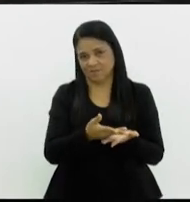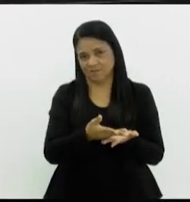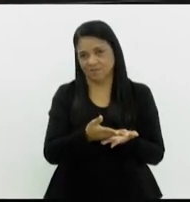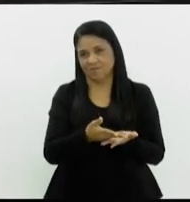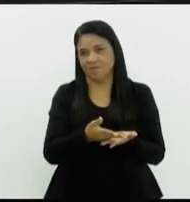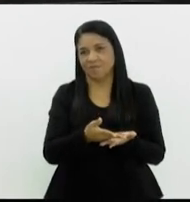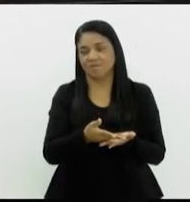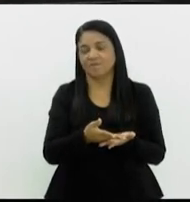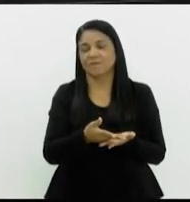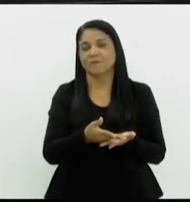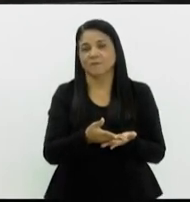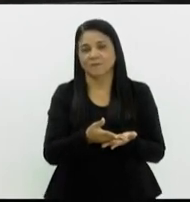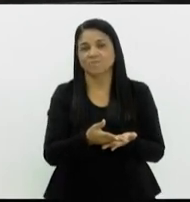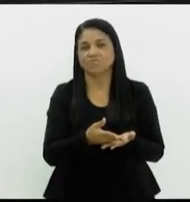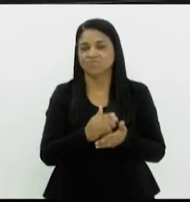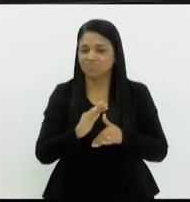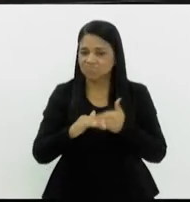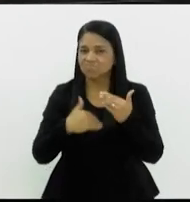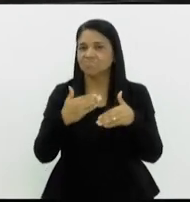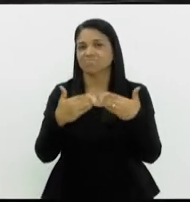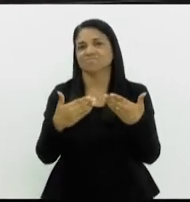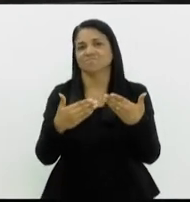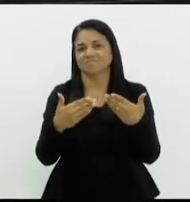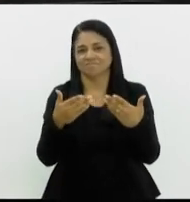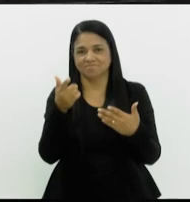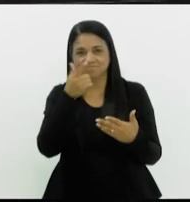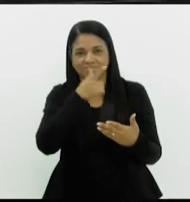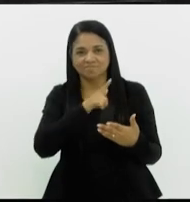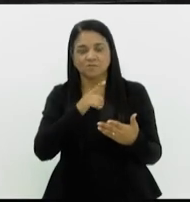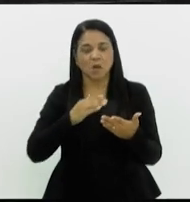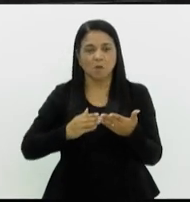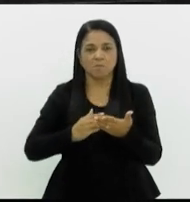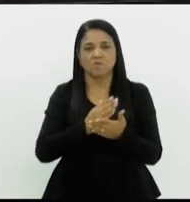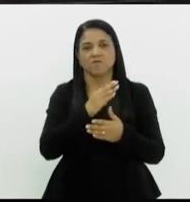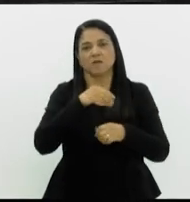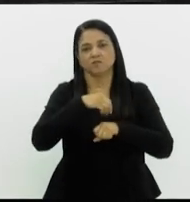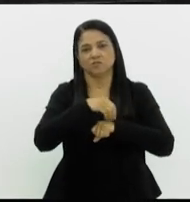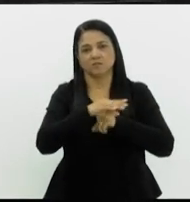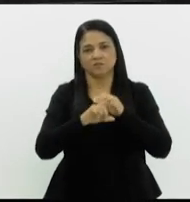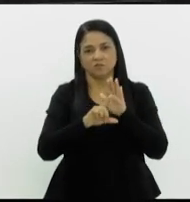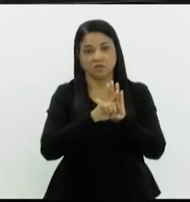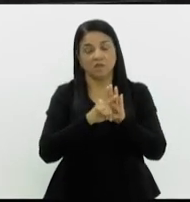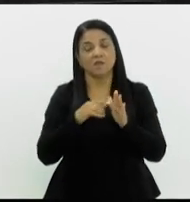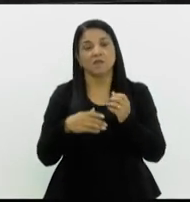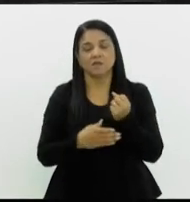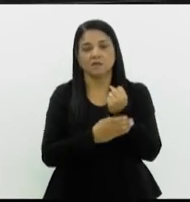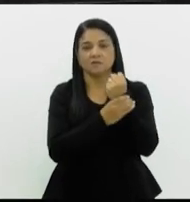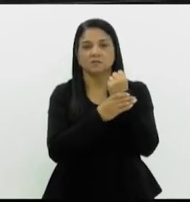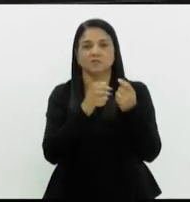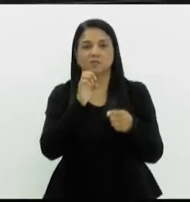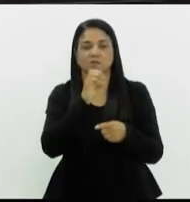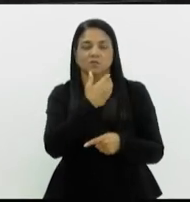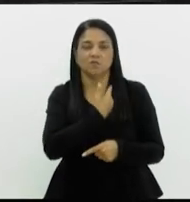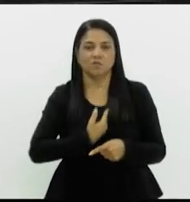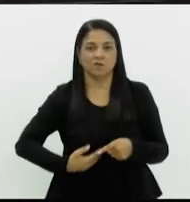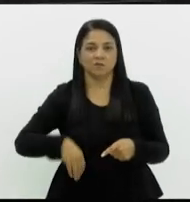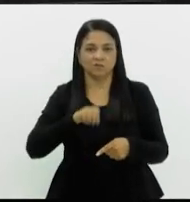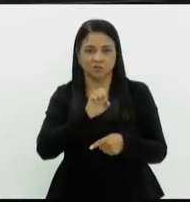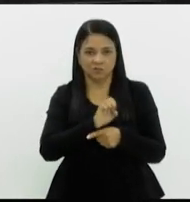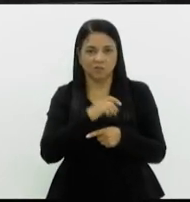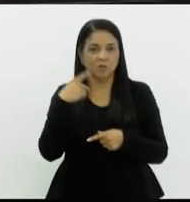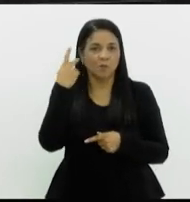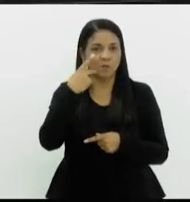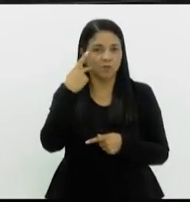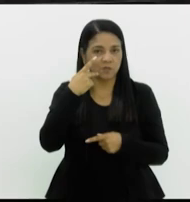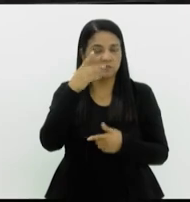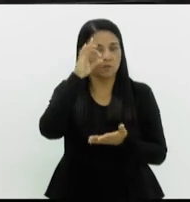sem dúvida nenhuma, um avanço a gente poder aprovar essa indicação e garantir que o governo do Estado tenha políticas concretas para as